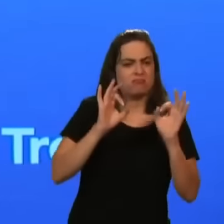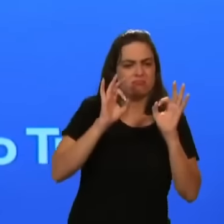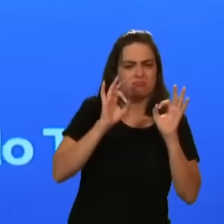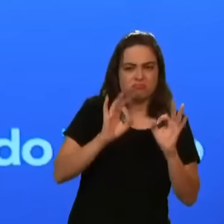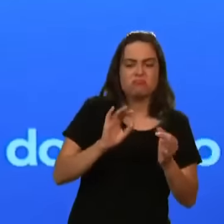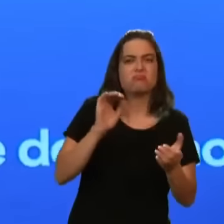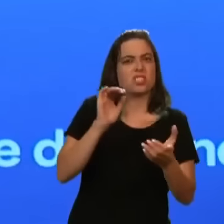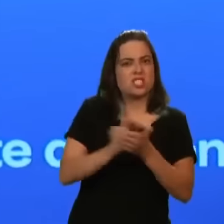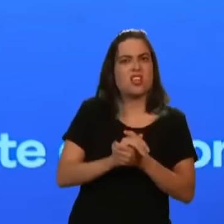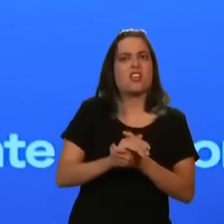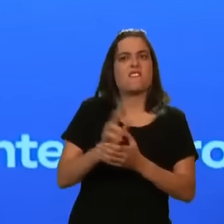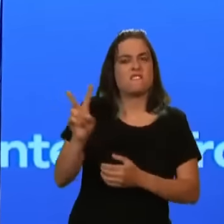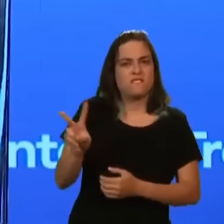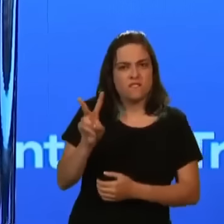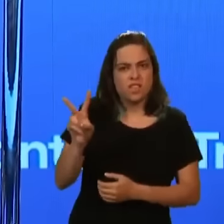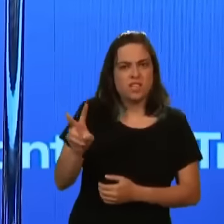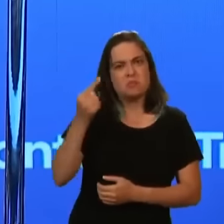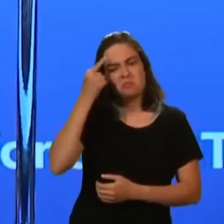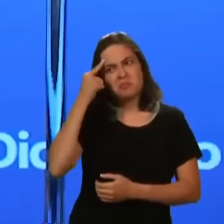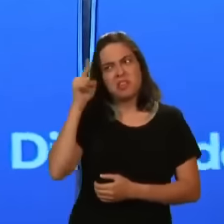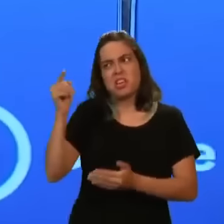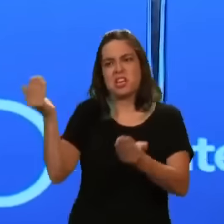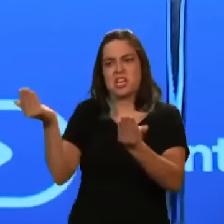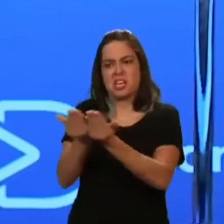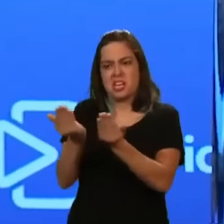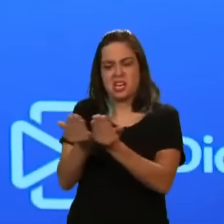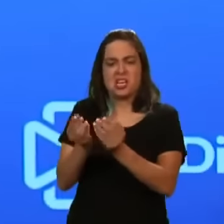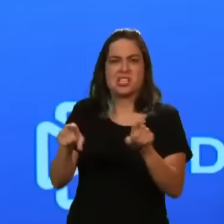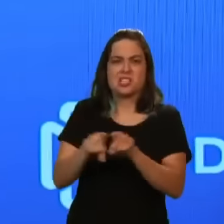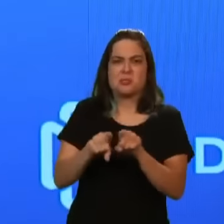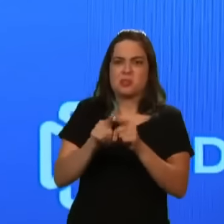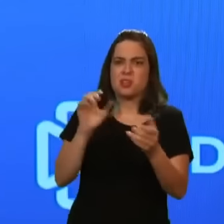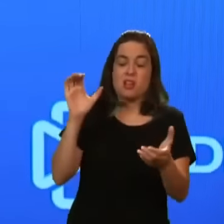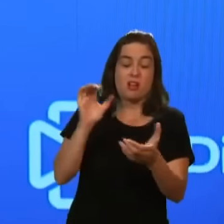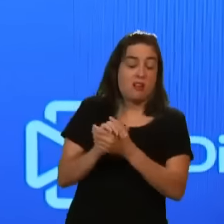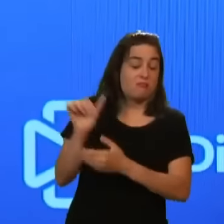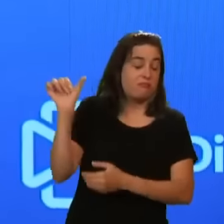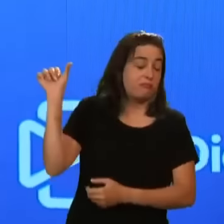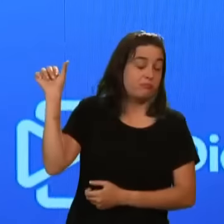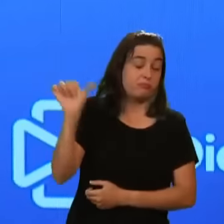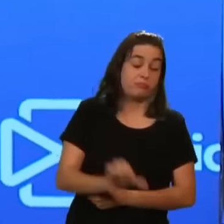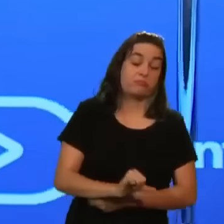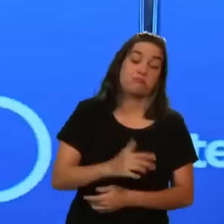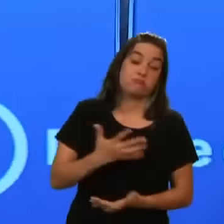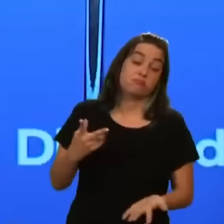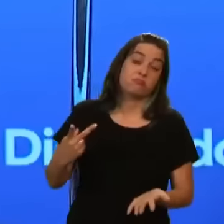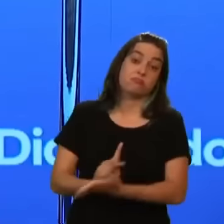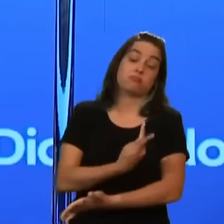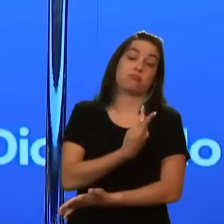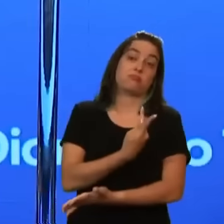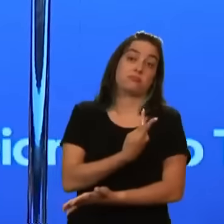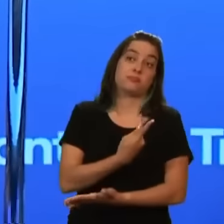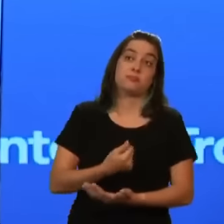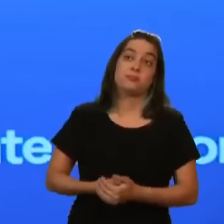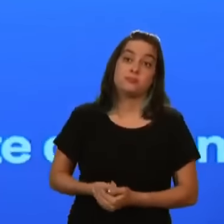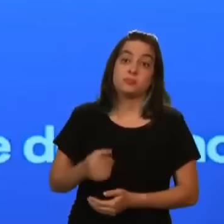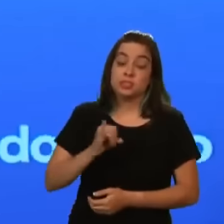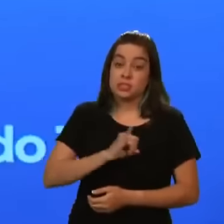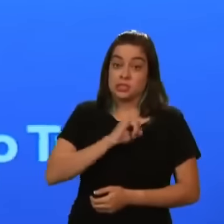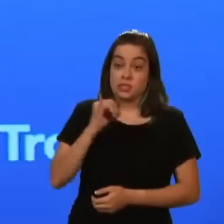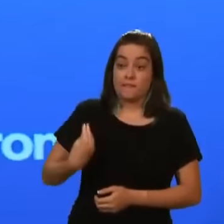casei virgem, na igreja, achava que ele era crente. Chegou lá, um casamento terrível. Pode acontecer. Né? Se você